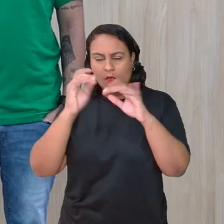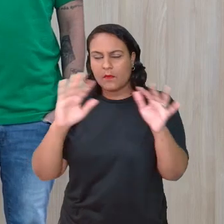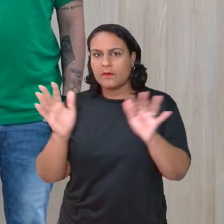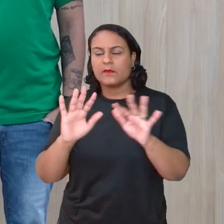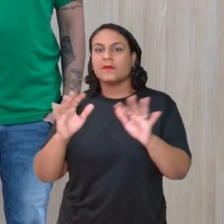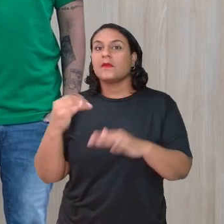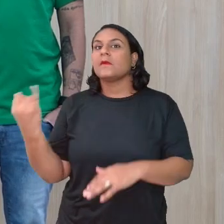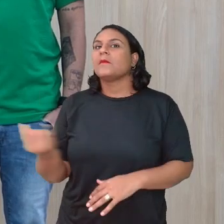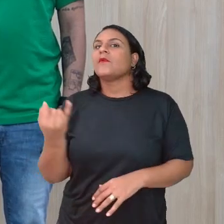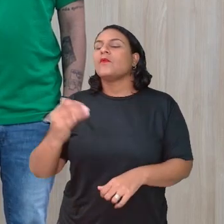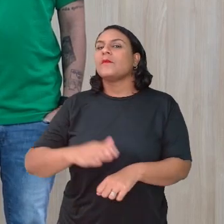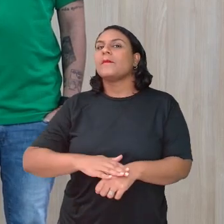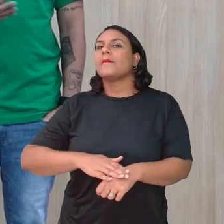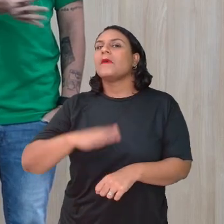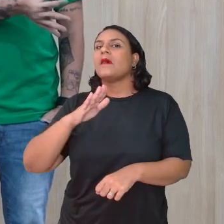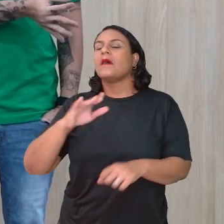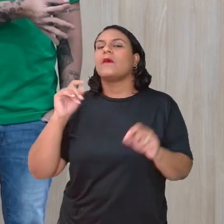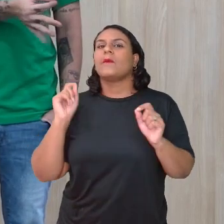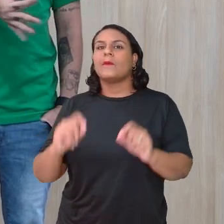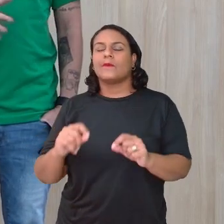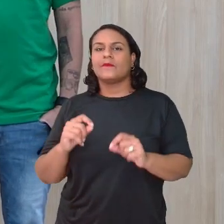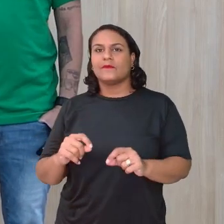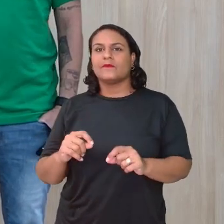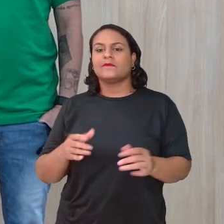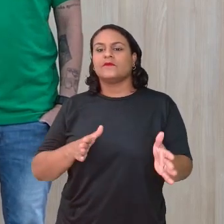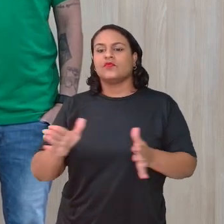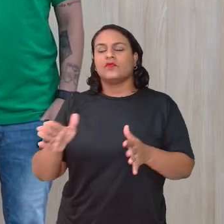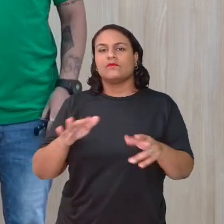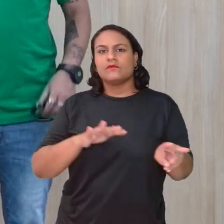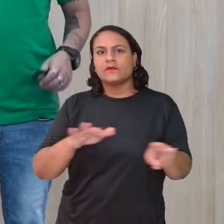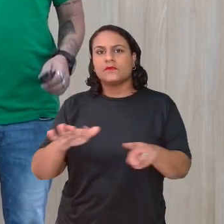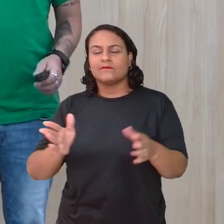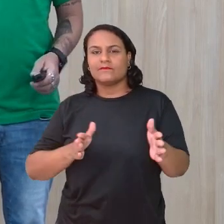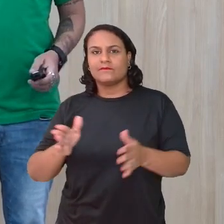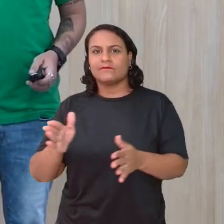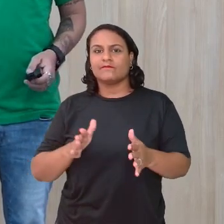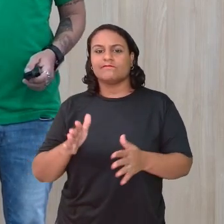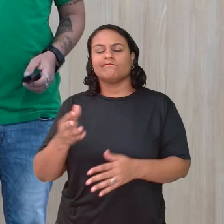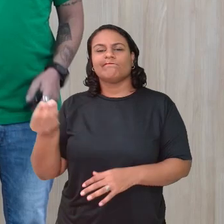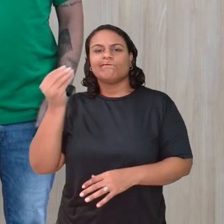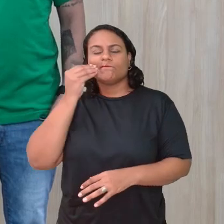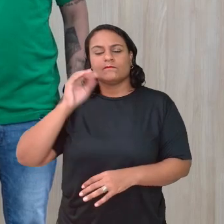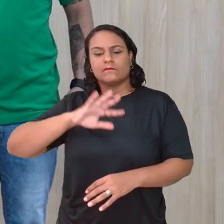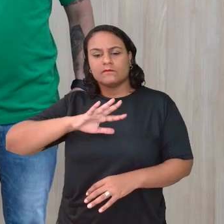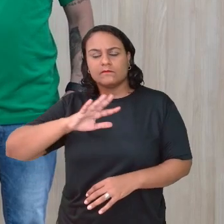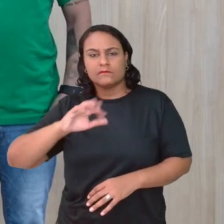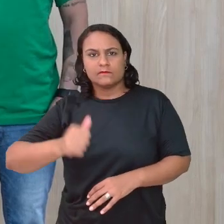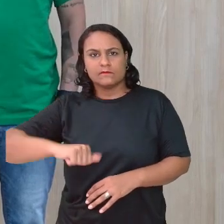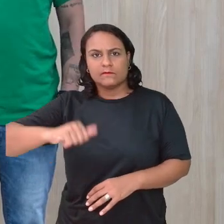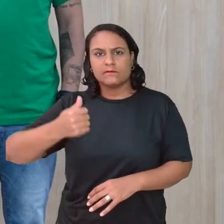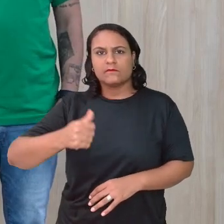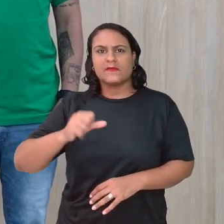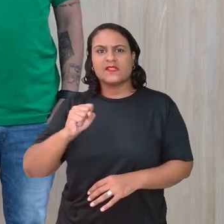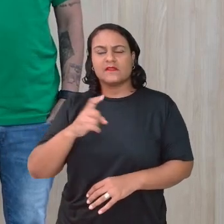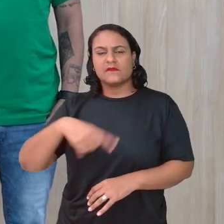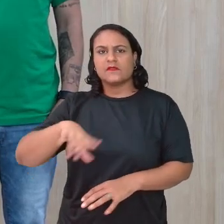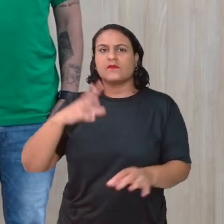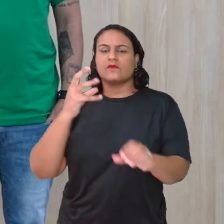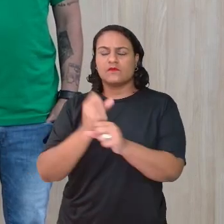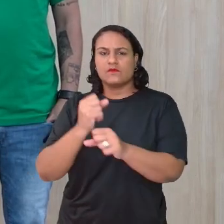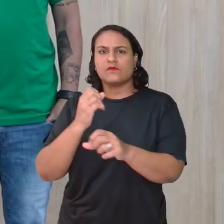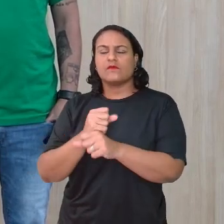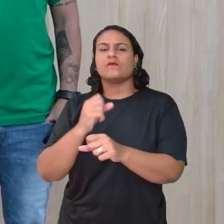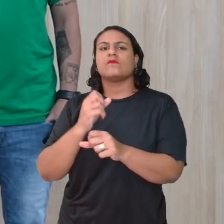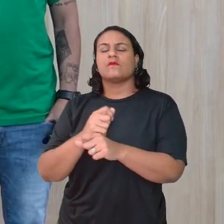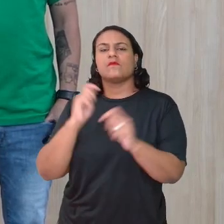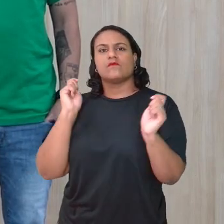mais importante nesse primeiro momento, ou seja, durante essa semana, tente avaliar se você consegue calcular a probabilidade